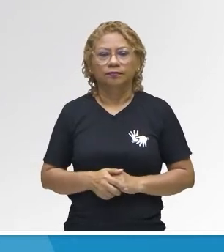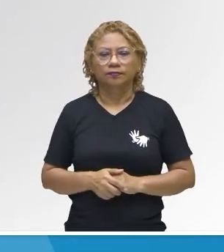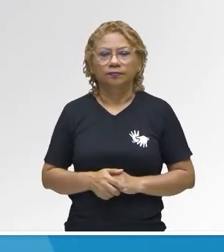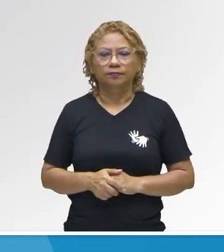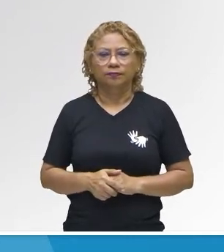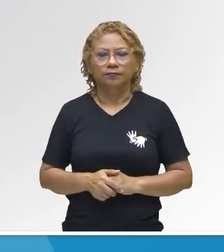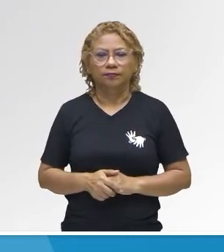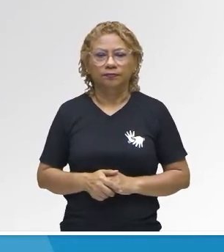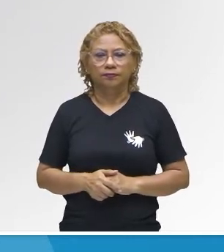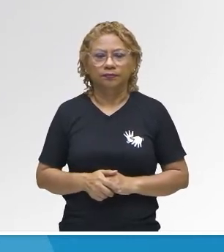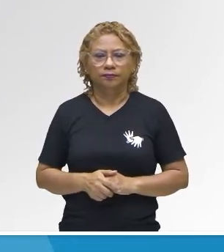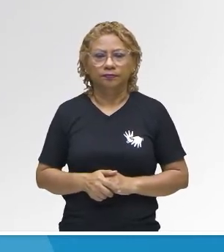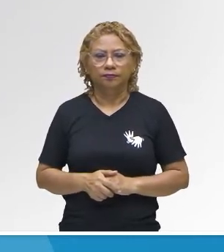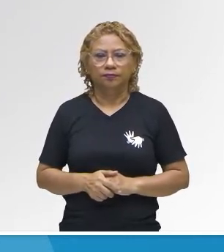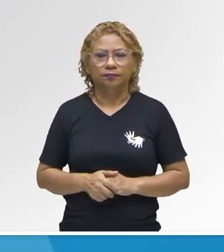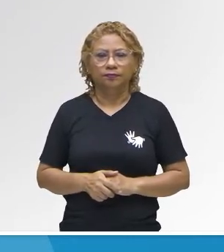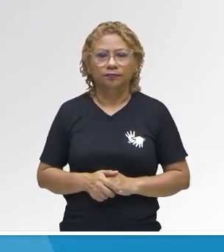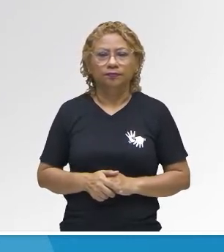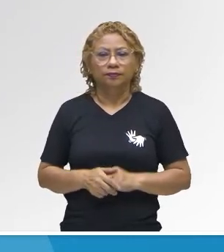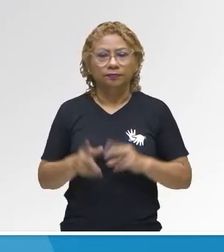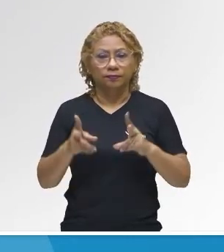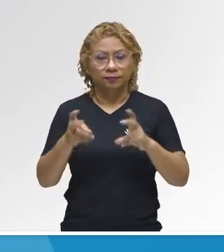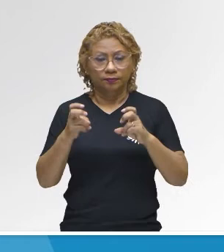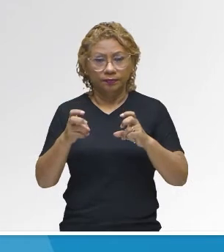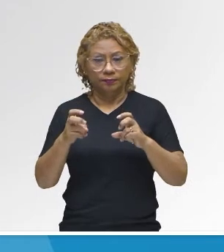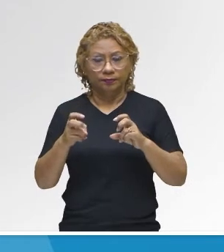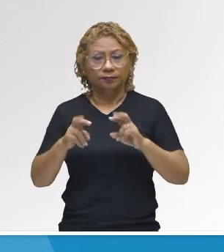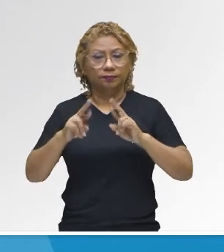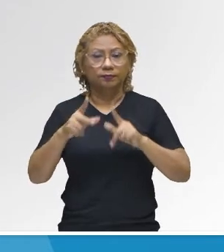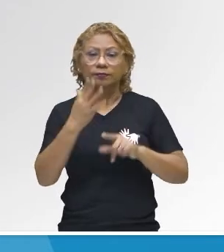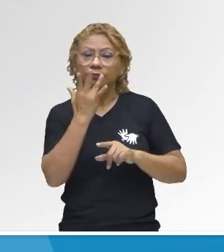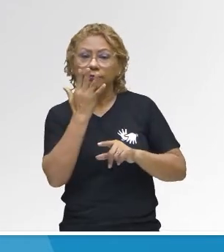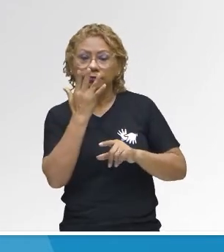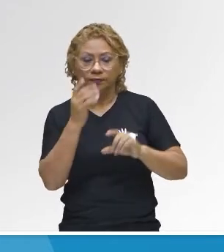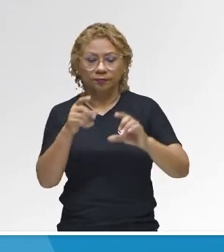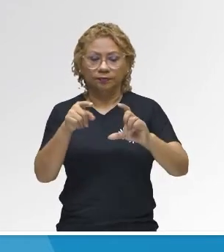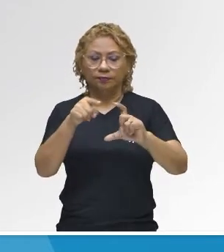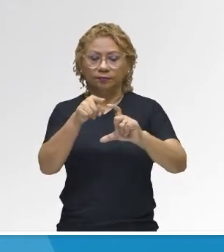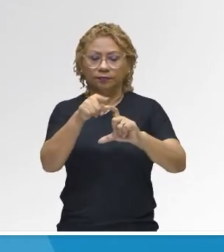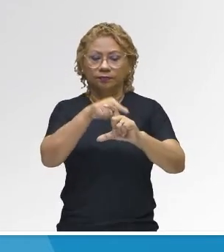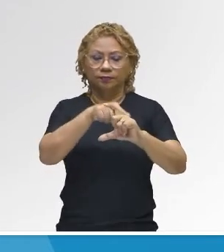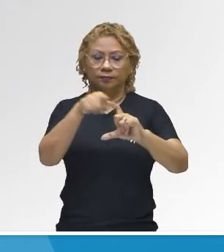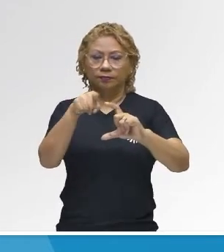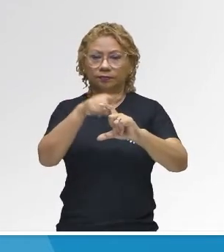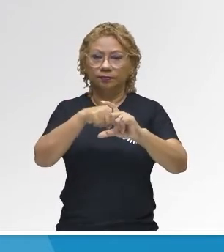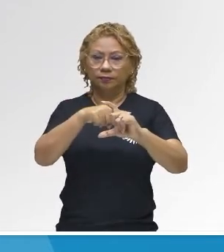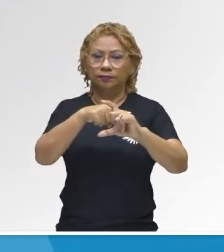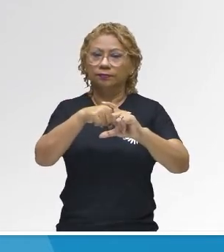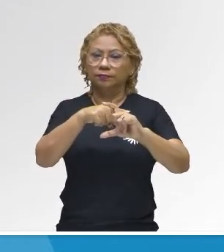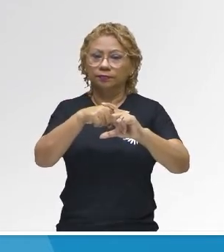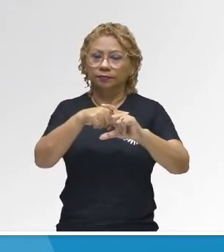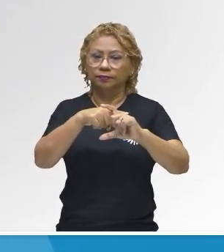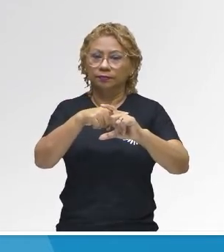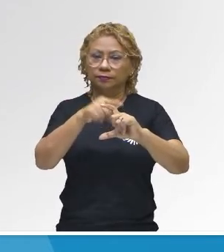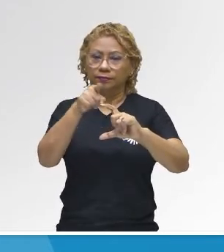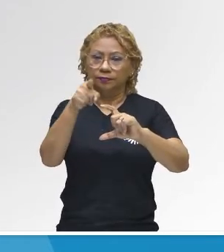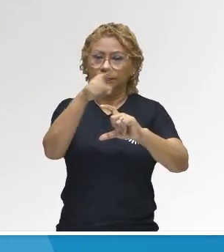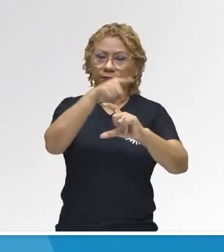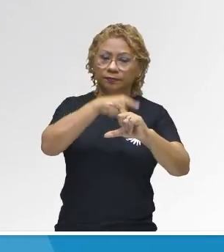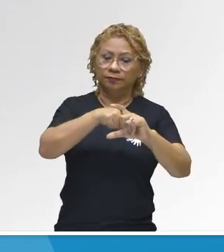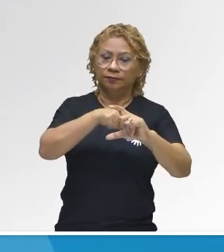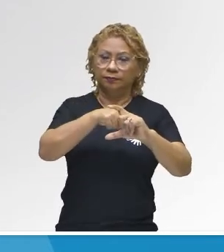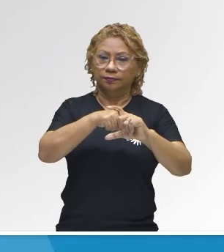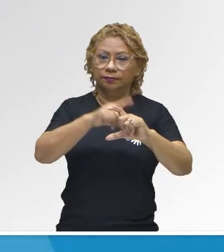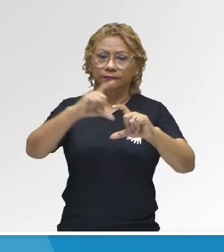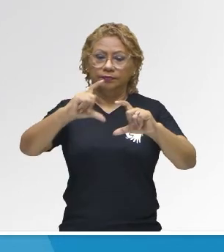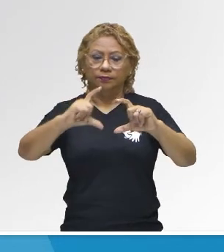180. Vejam que a distância aqui de 90 graus para 270 graus é igual a 180. Então,